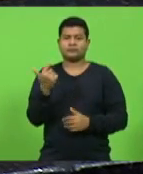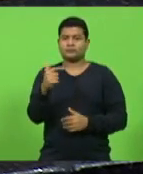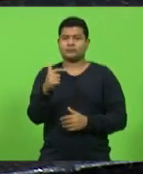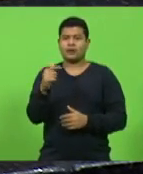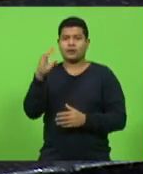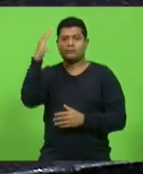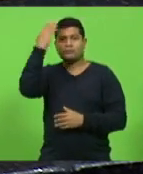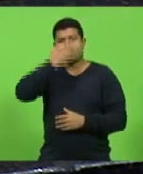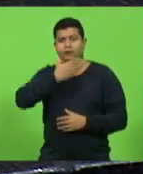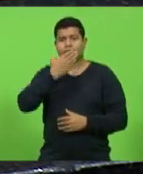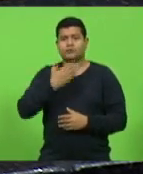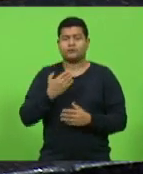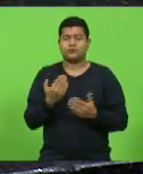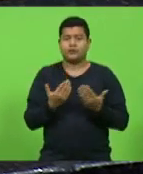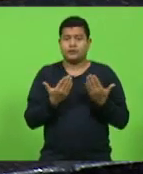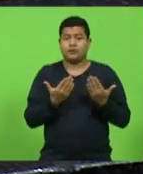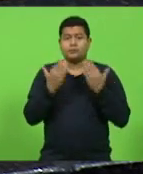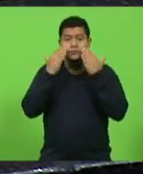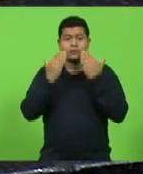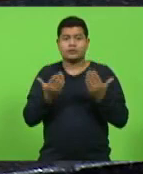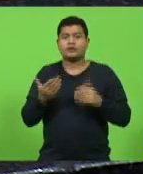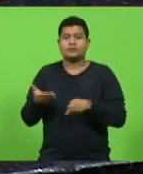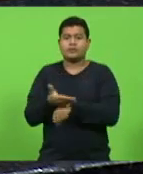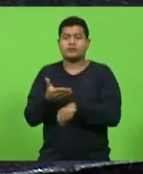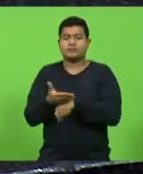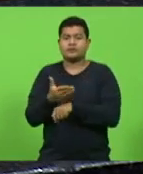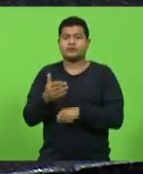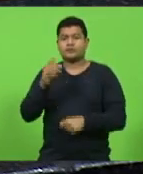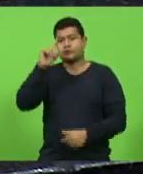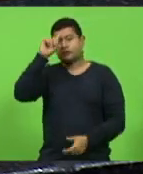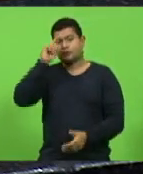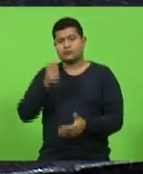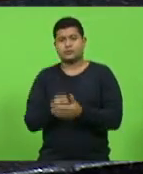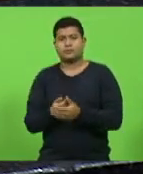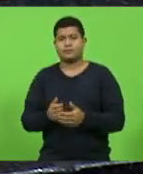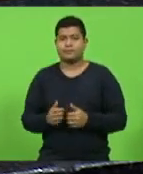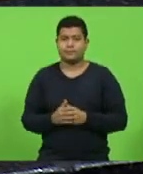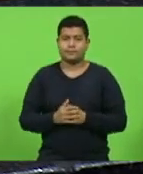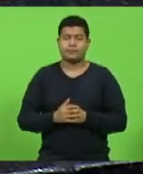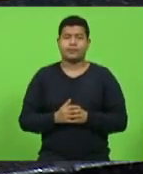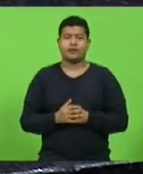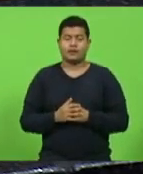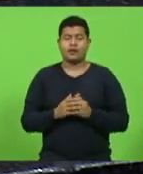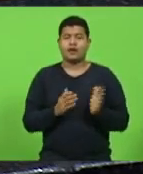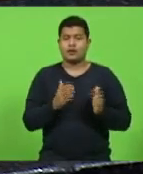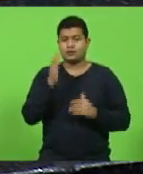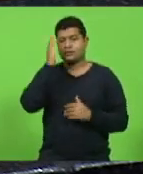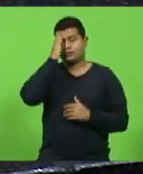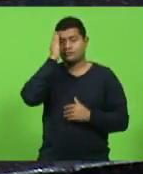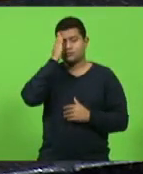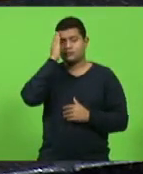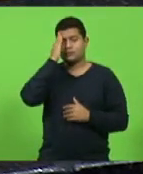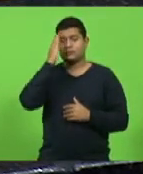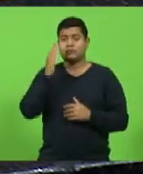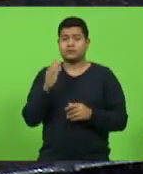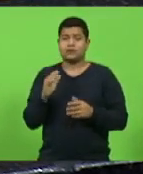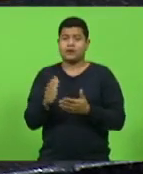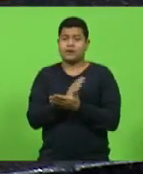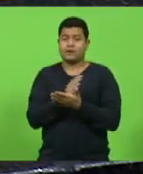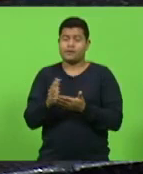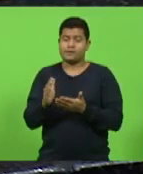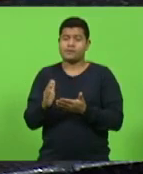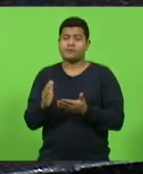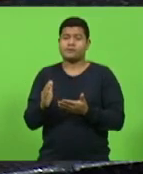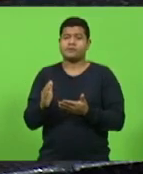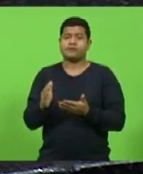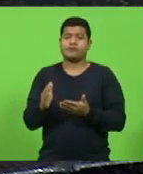sua participação em tal ato. E, muito embora tenha conhecimento acerca da independência das instâncias,